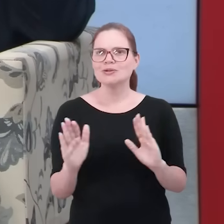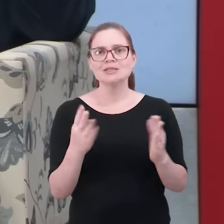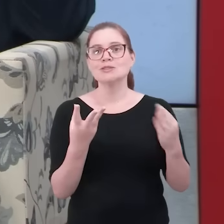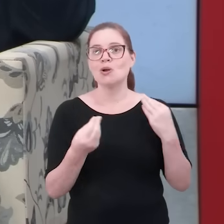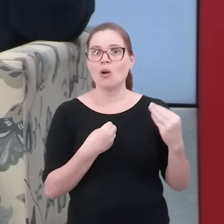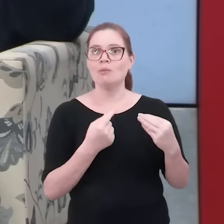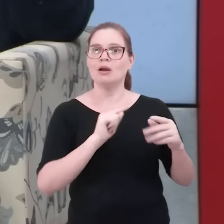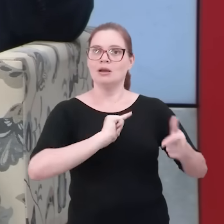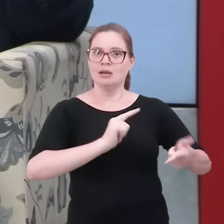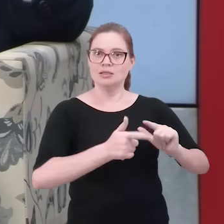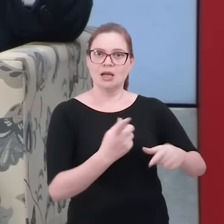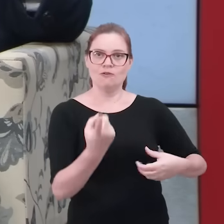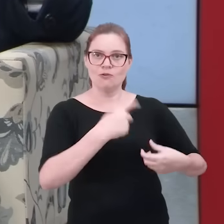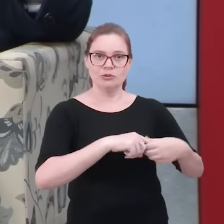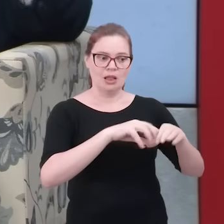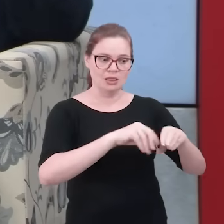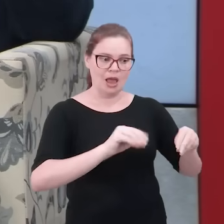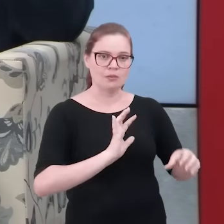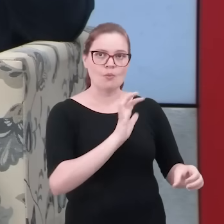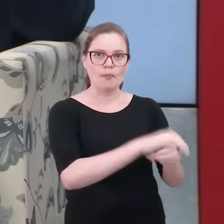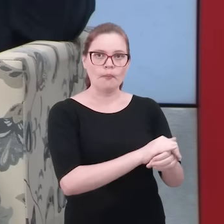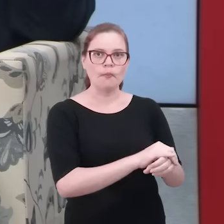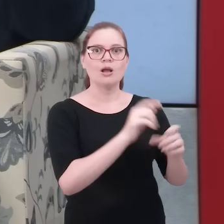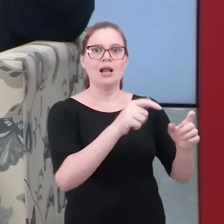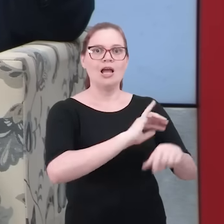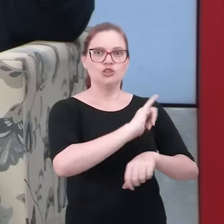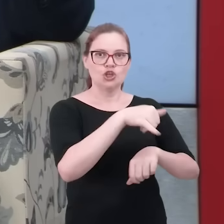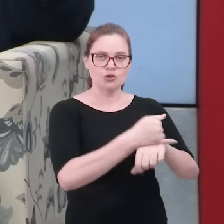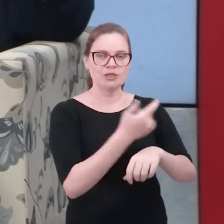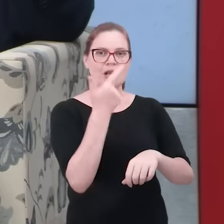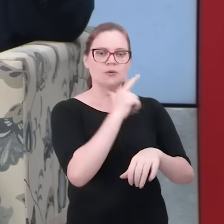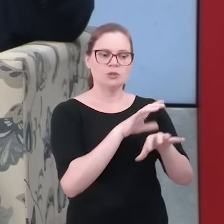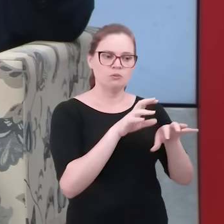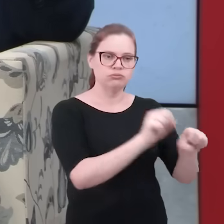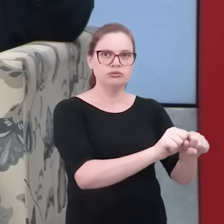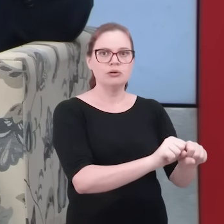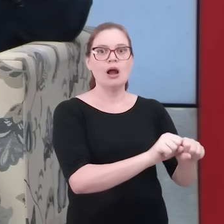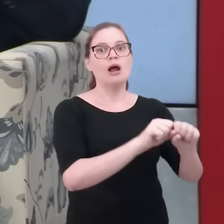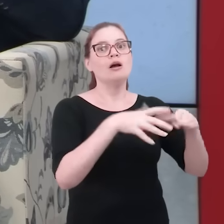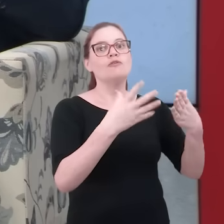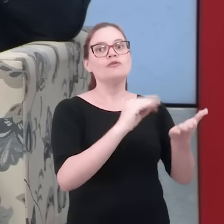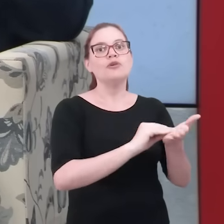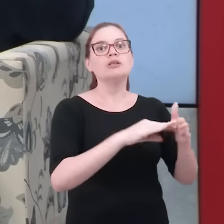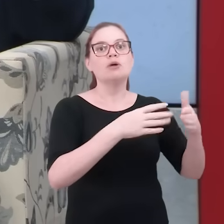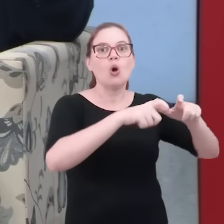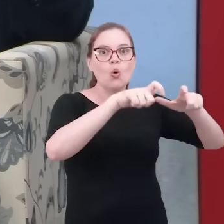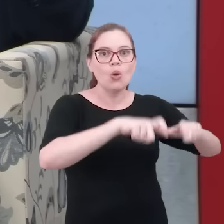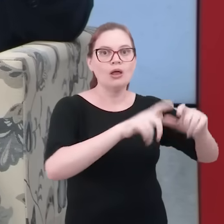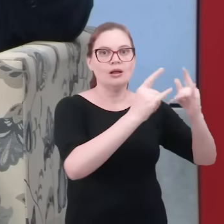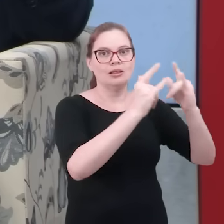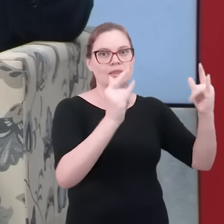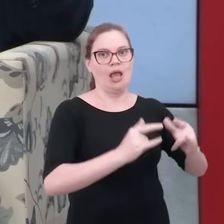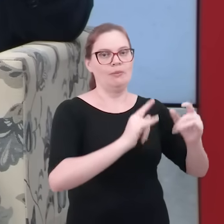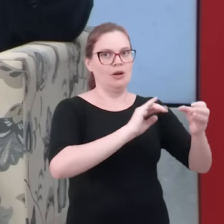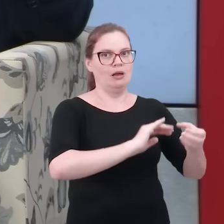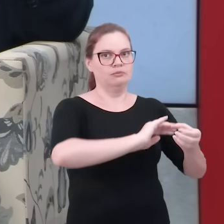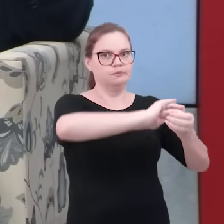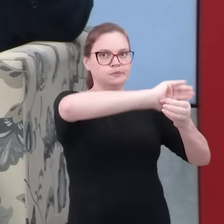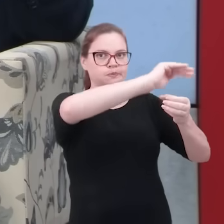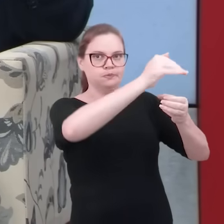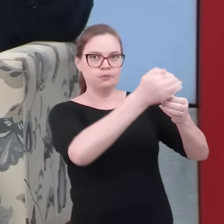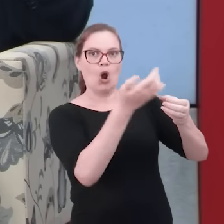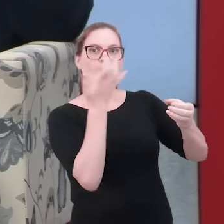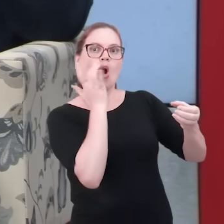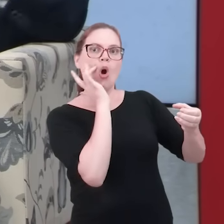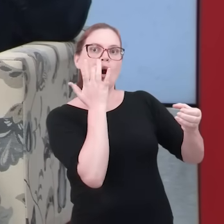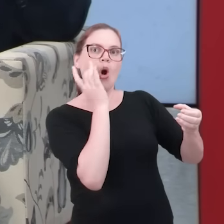terra, conquistar a cidade velha de Jerusalém e conquistar o lugar do templo. Levem em conta que a grande parte do